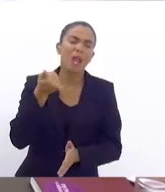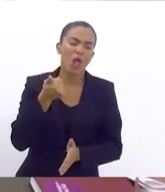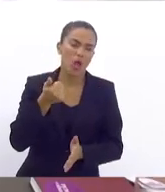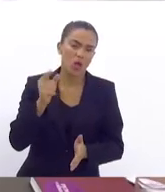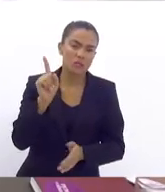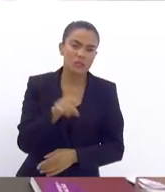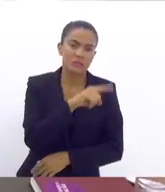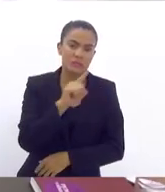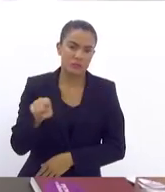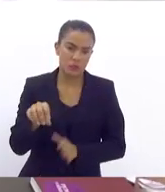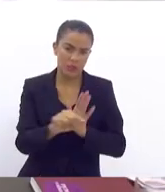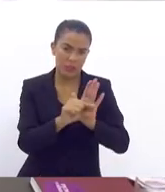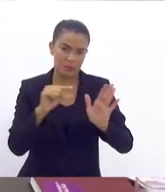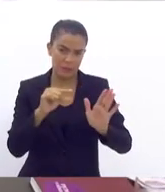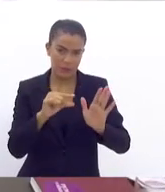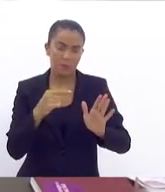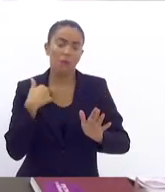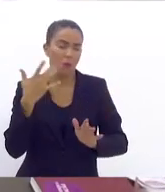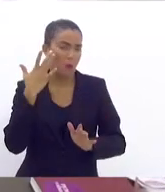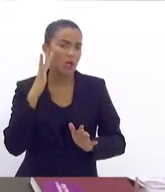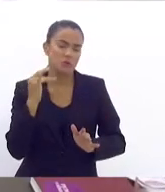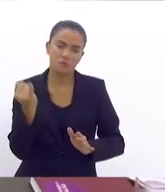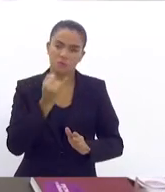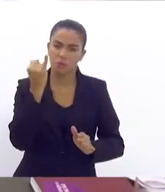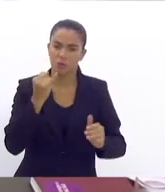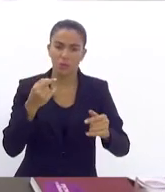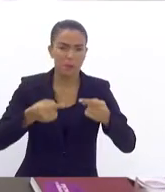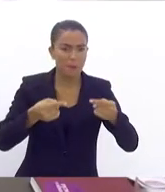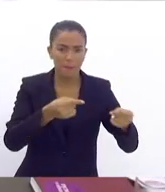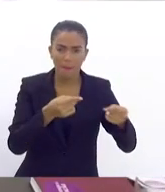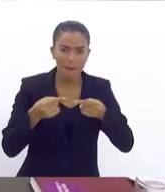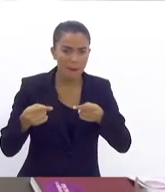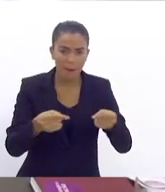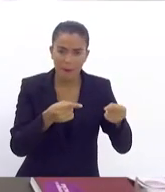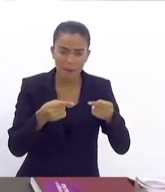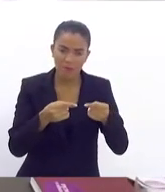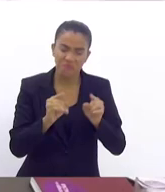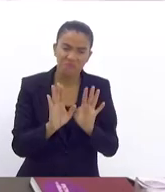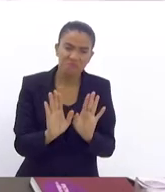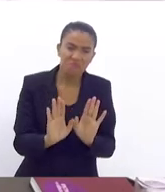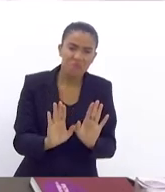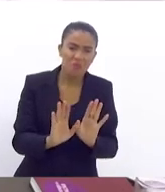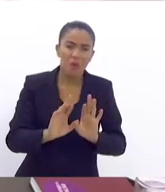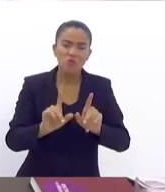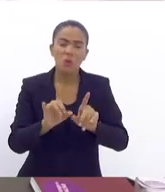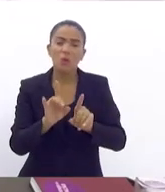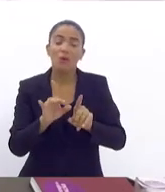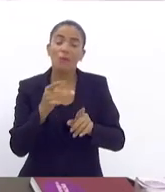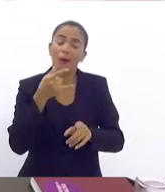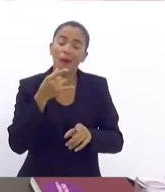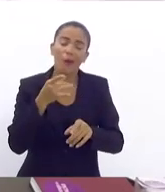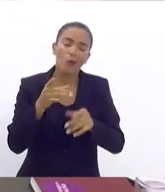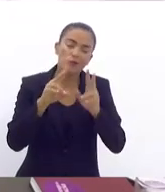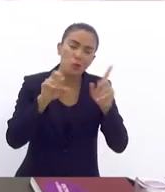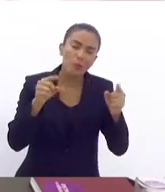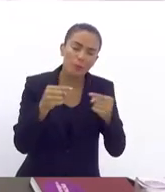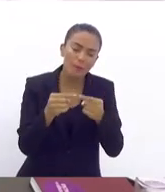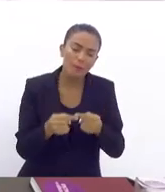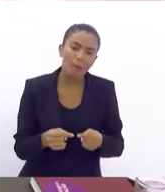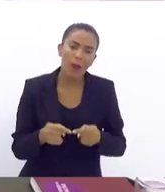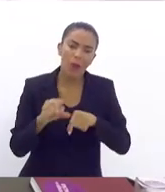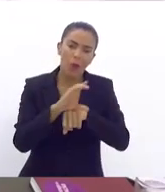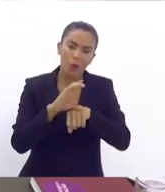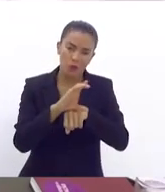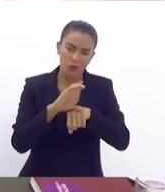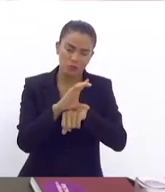mas considero pertinente a discussão. Não sob receio de inferir em alguma inconstitucionalidade, não. Mas para